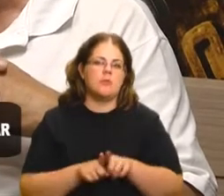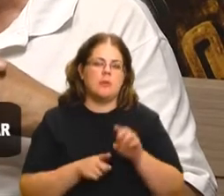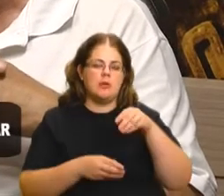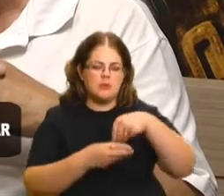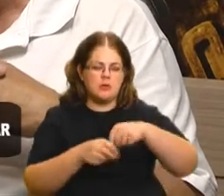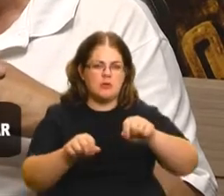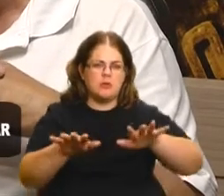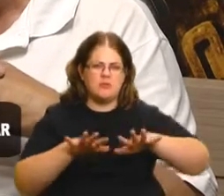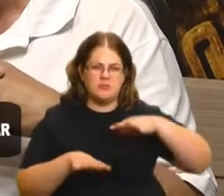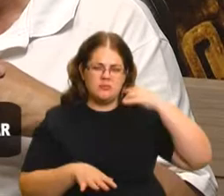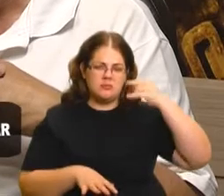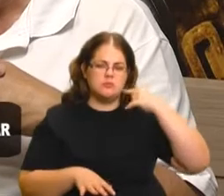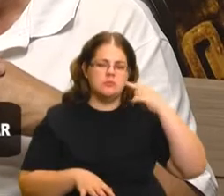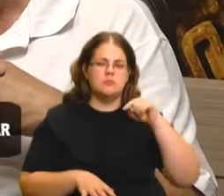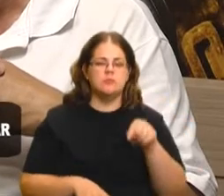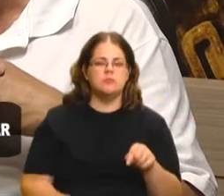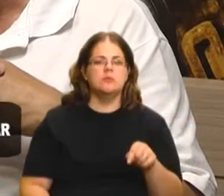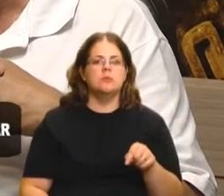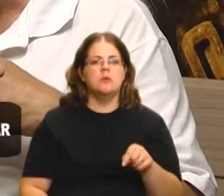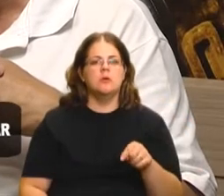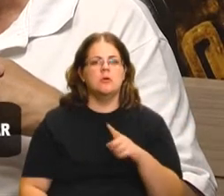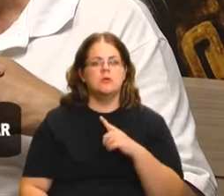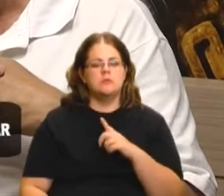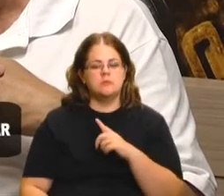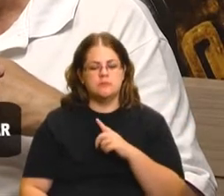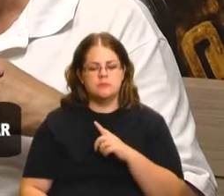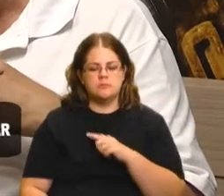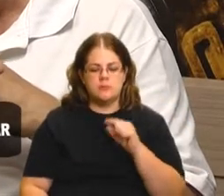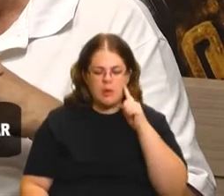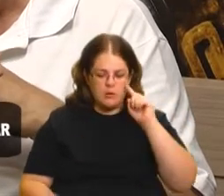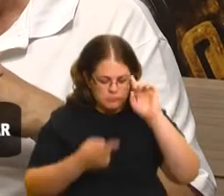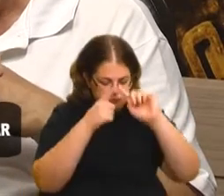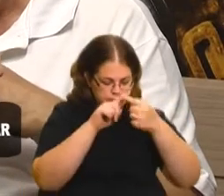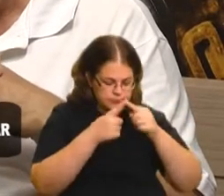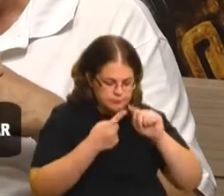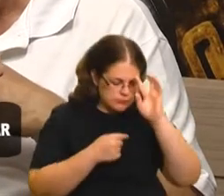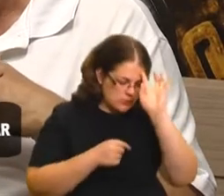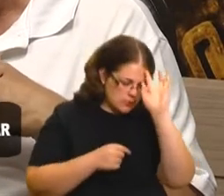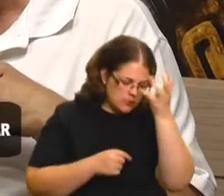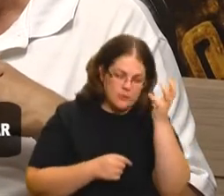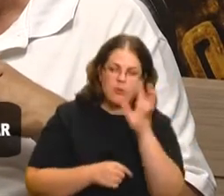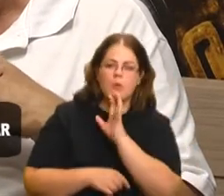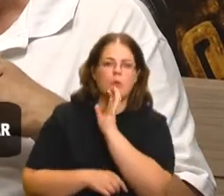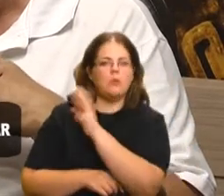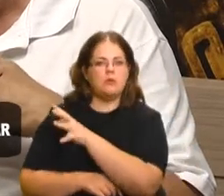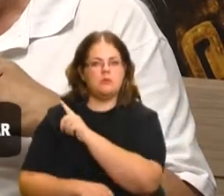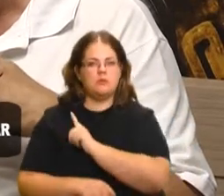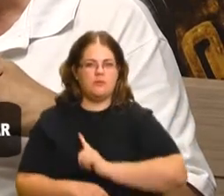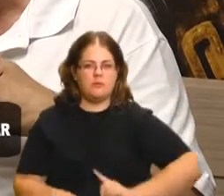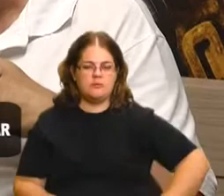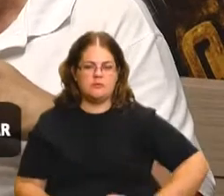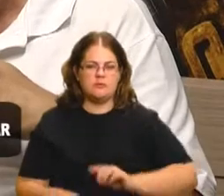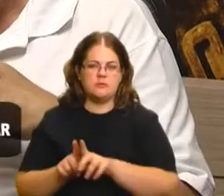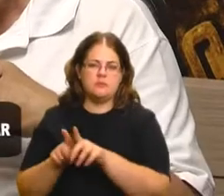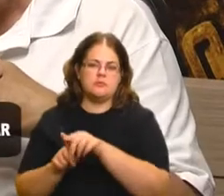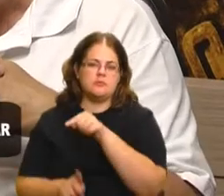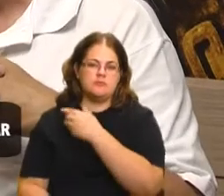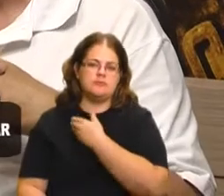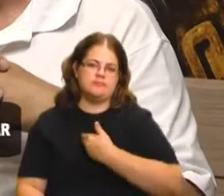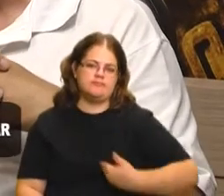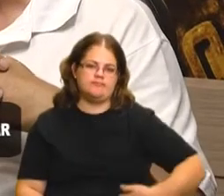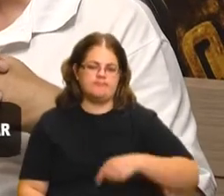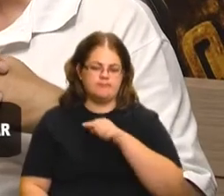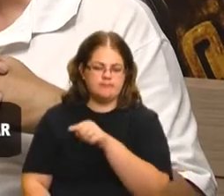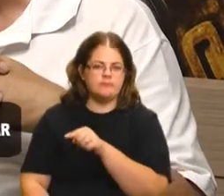Houve dentro do Congresso Nacional uma medida contrária aos interesses do governo. Não era nada